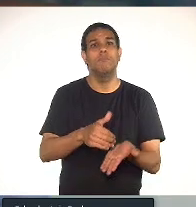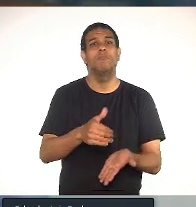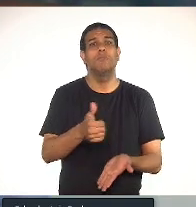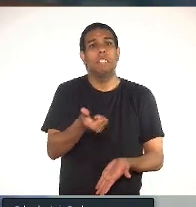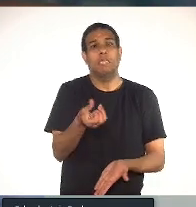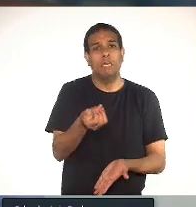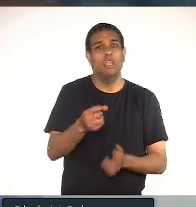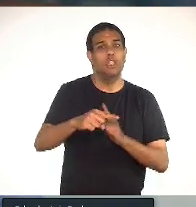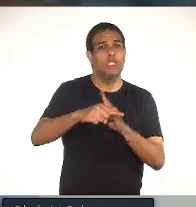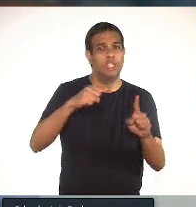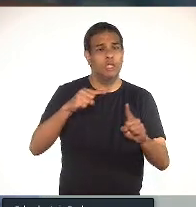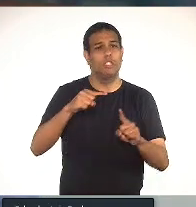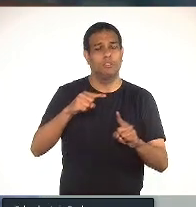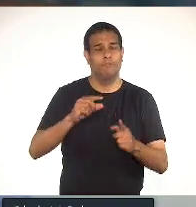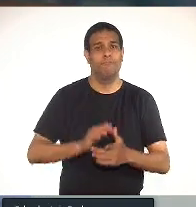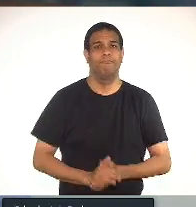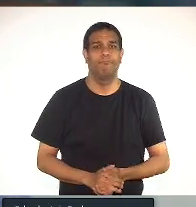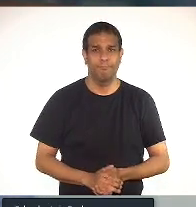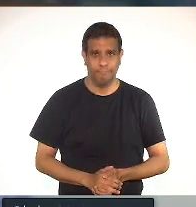e 30 minutos.